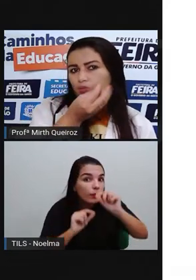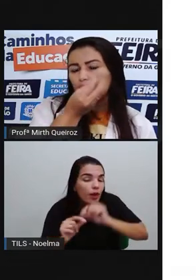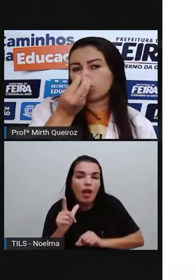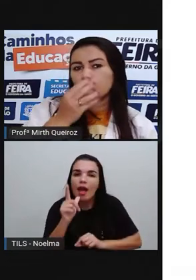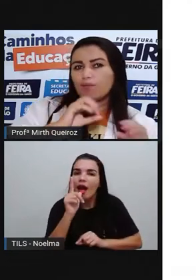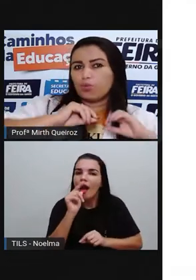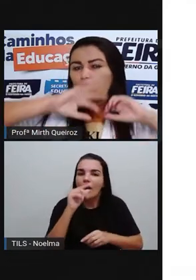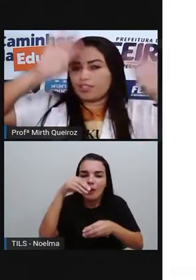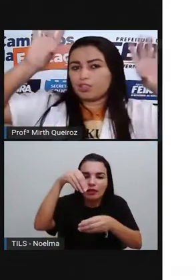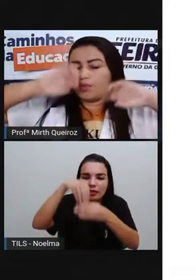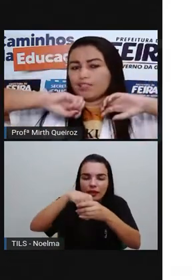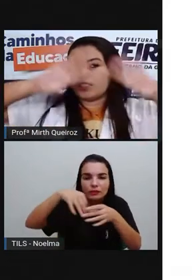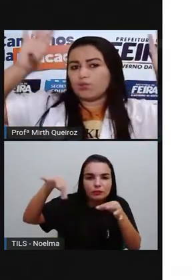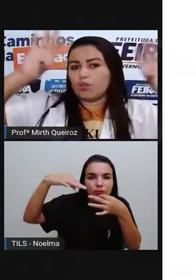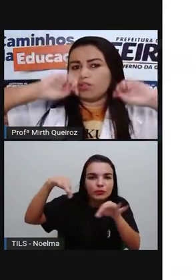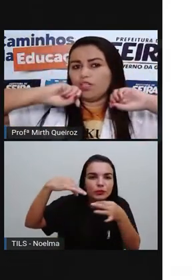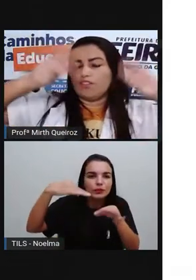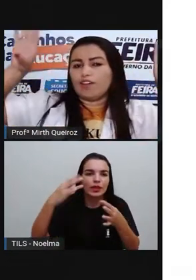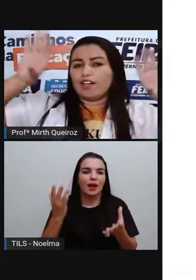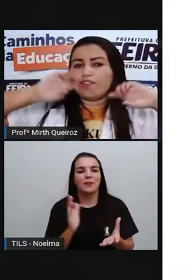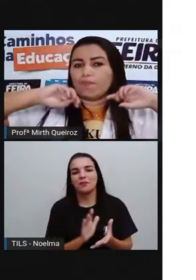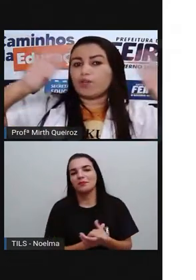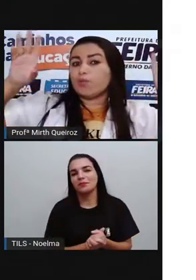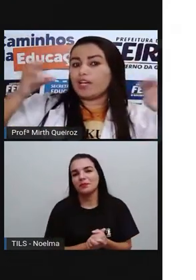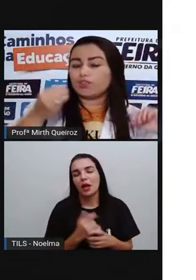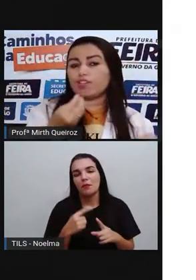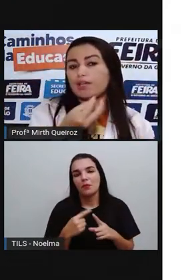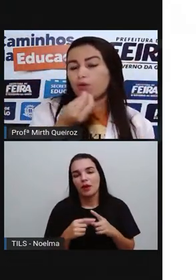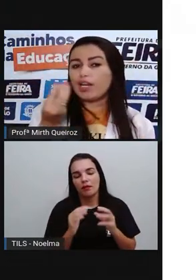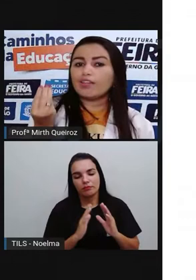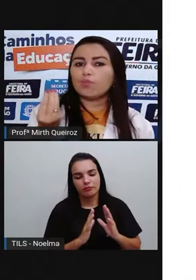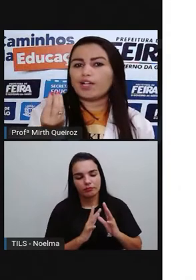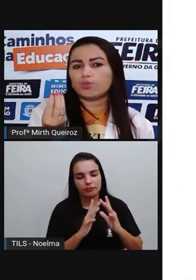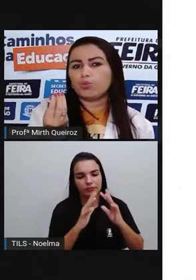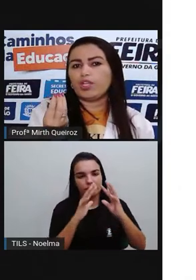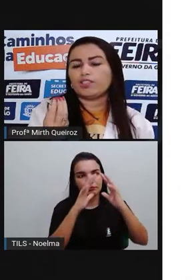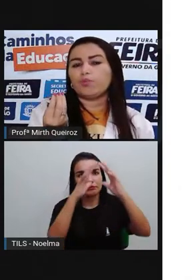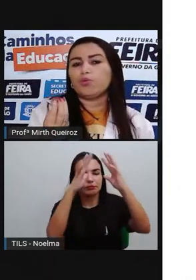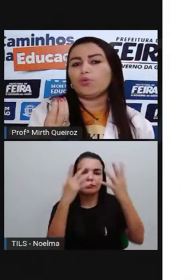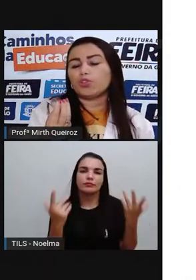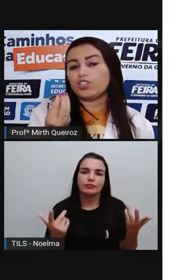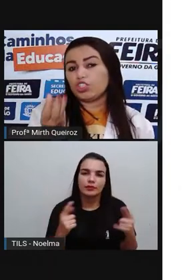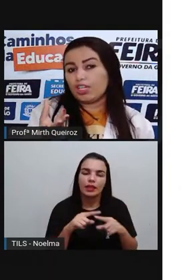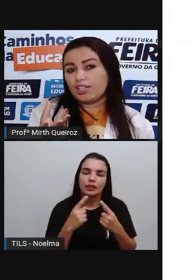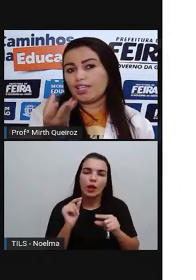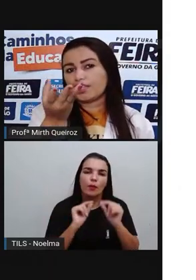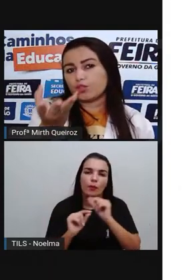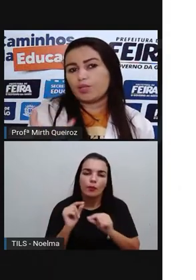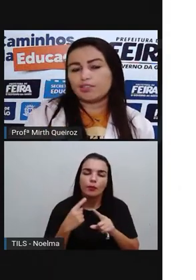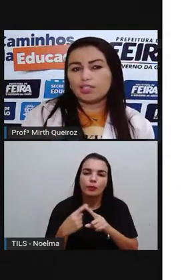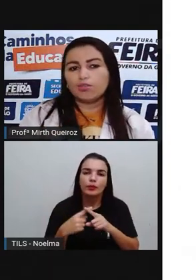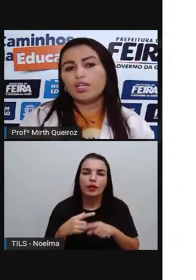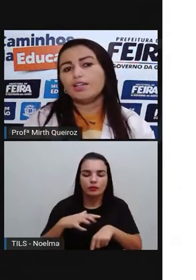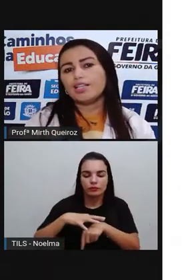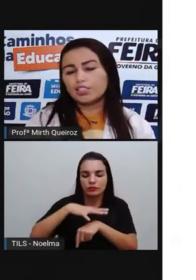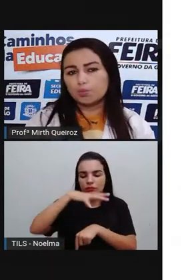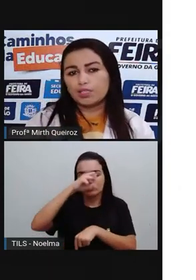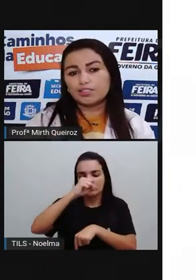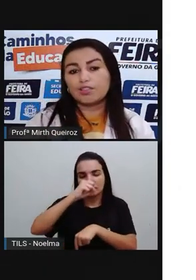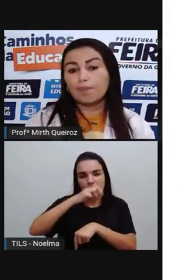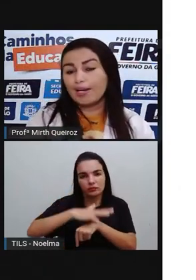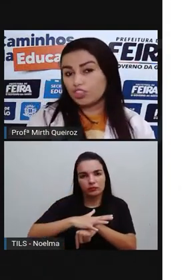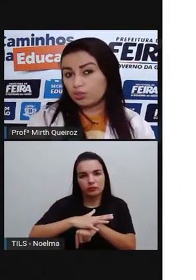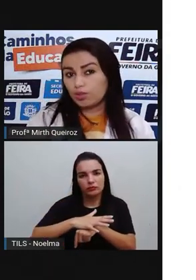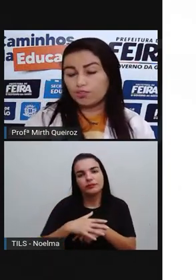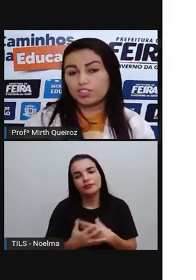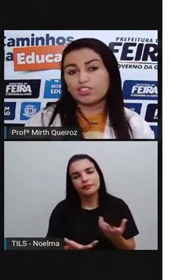né? Quando do vapor, a transpiração, ó, vai levar para o plástico, vai estar molhado o plástico por dentro, por conta de quê? Da transpiração das plantas.